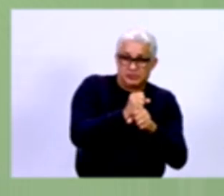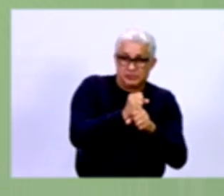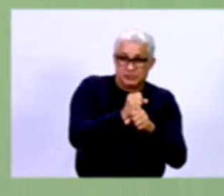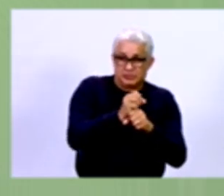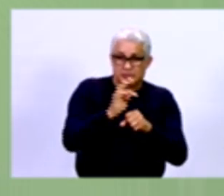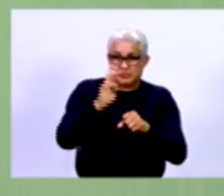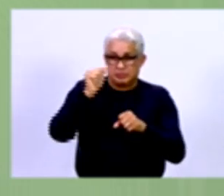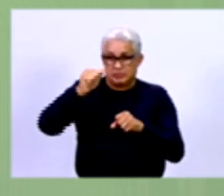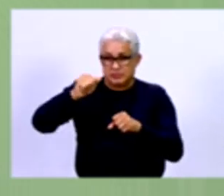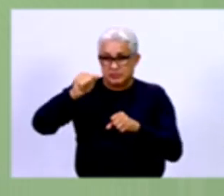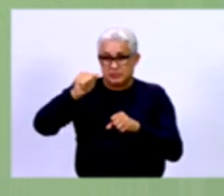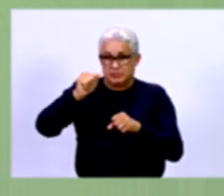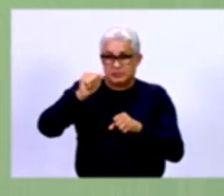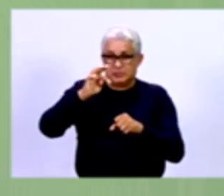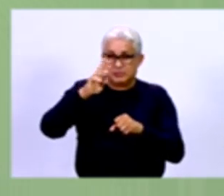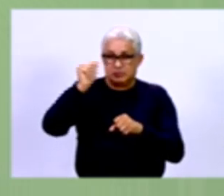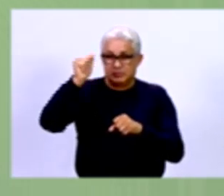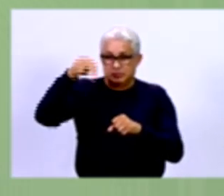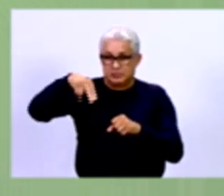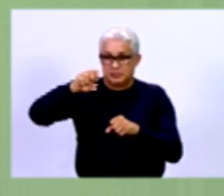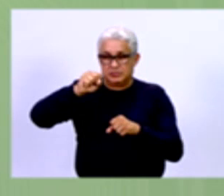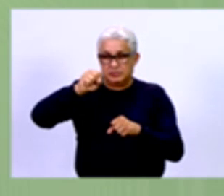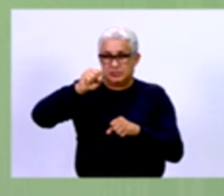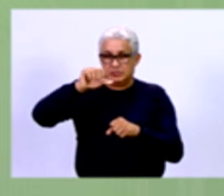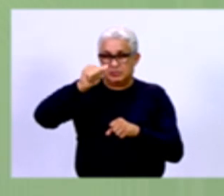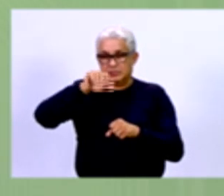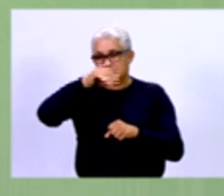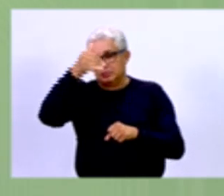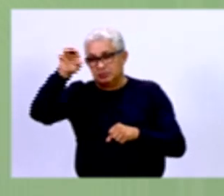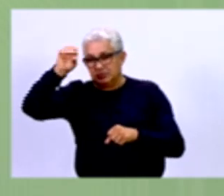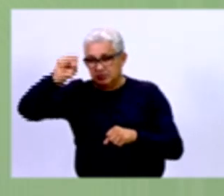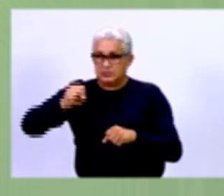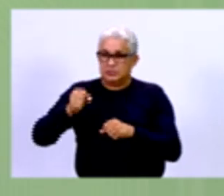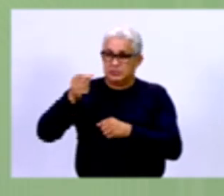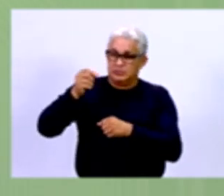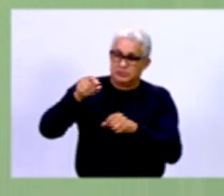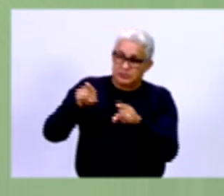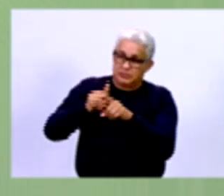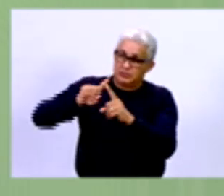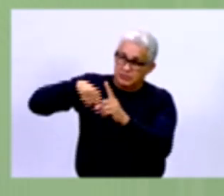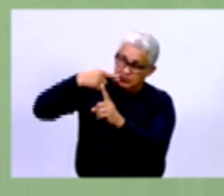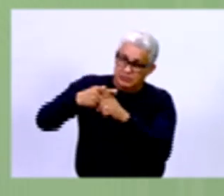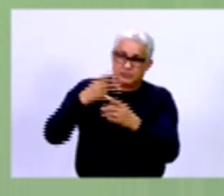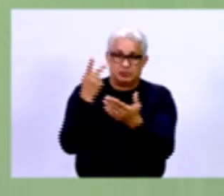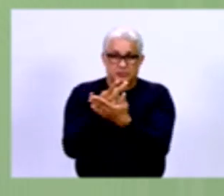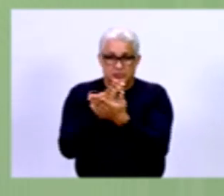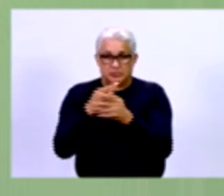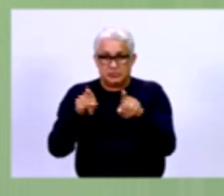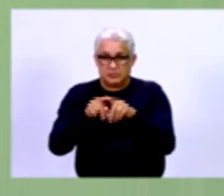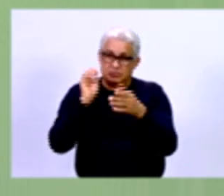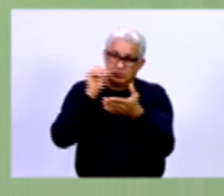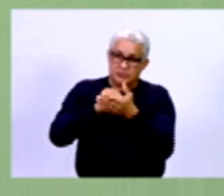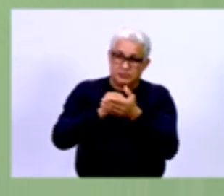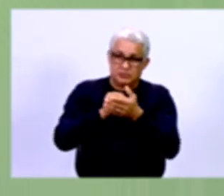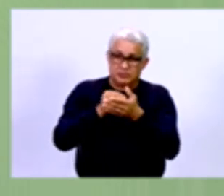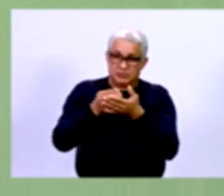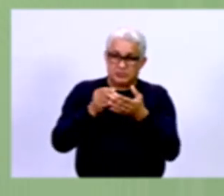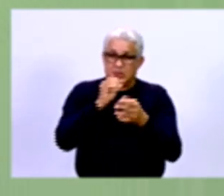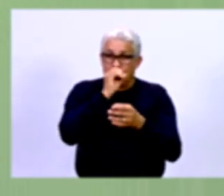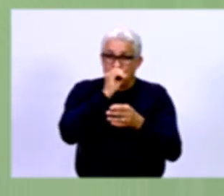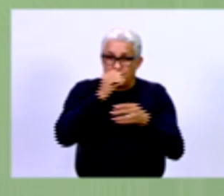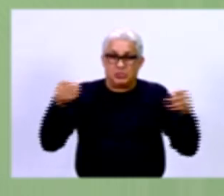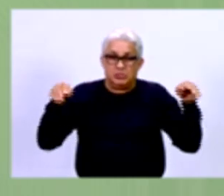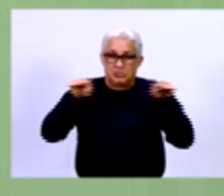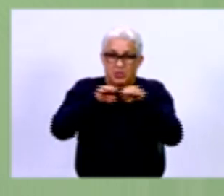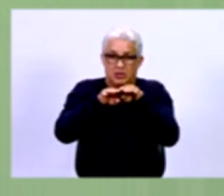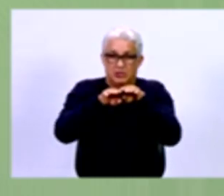correntes com o saldo da conta de capitais mais erros e omissões se anulam. Esse é o